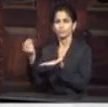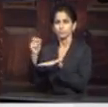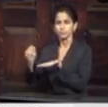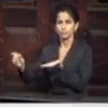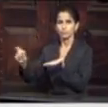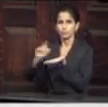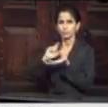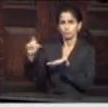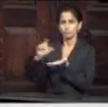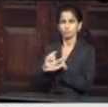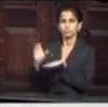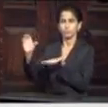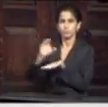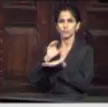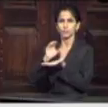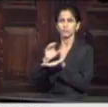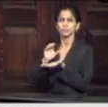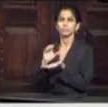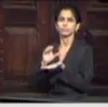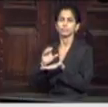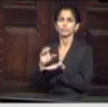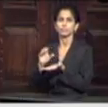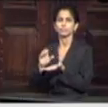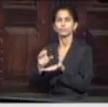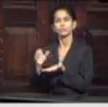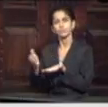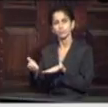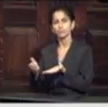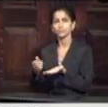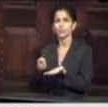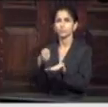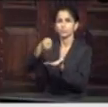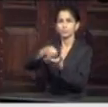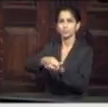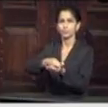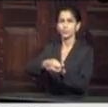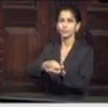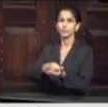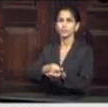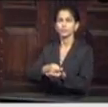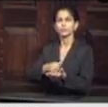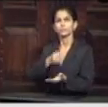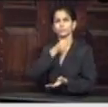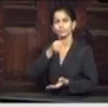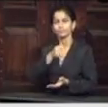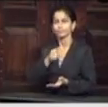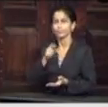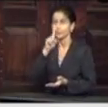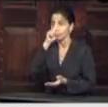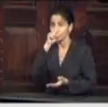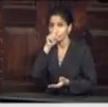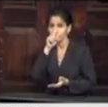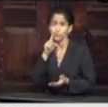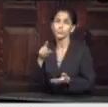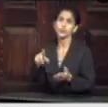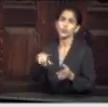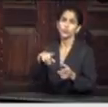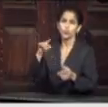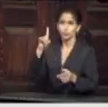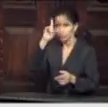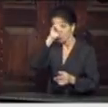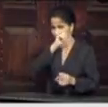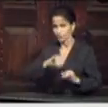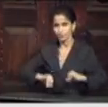sua lucratividade e impondo aos seus jornalistas situações gravíssimas e que talvez a maioria